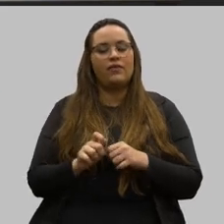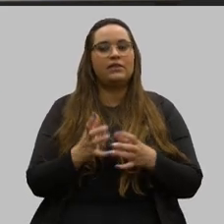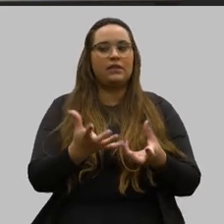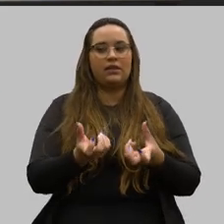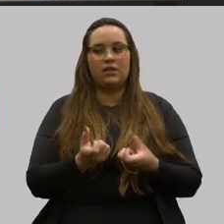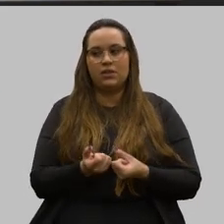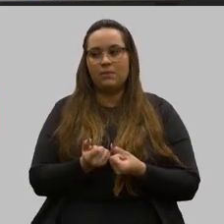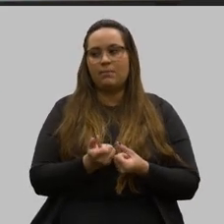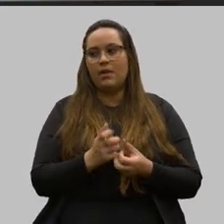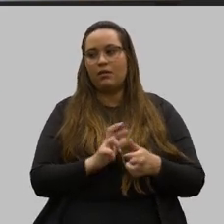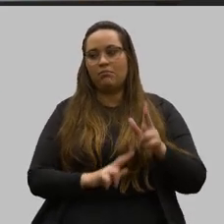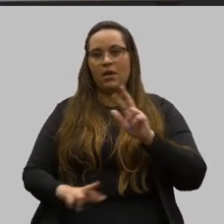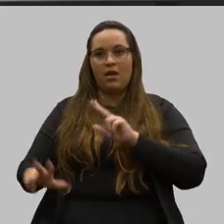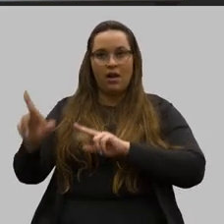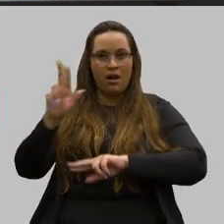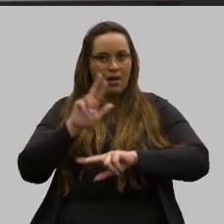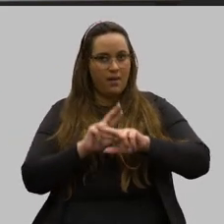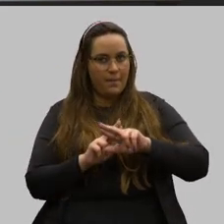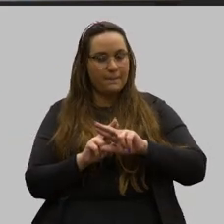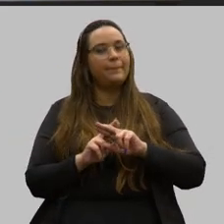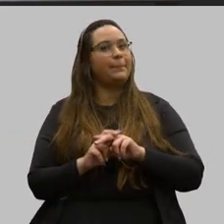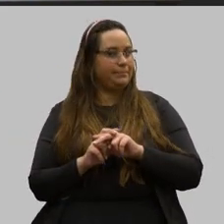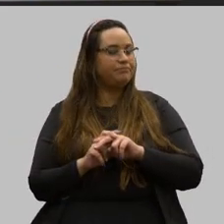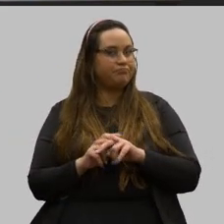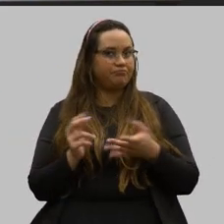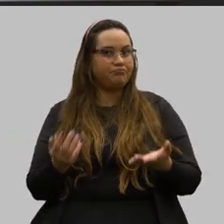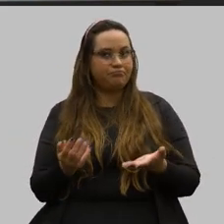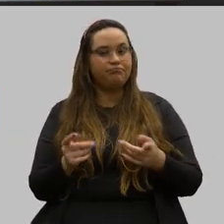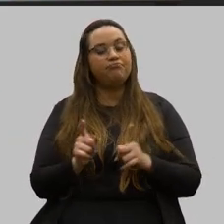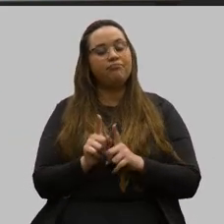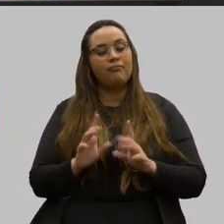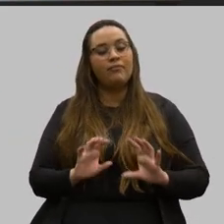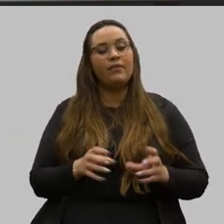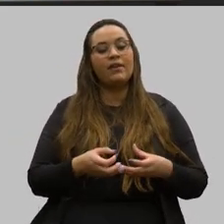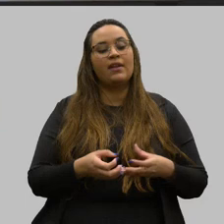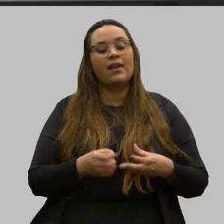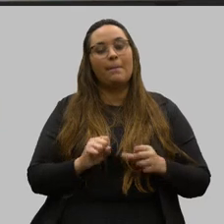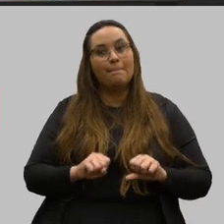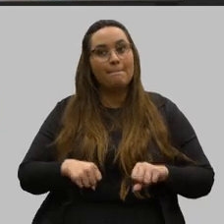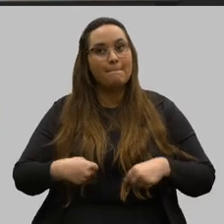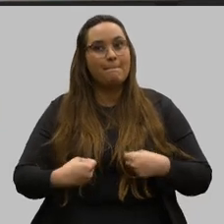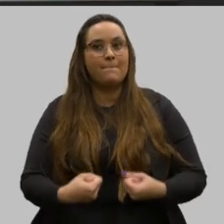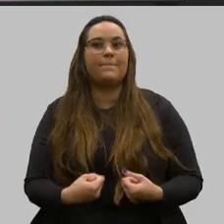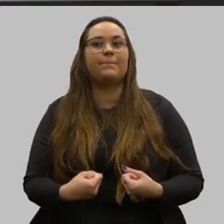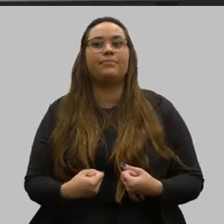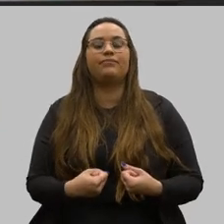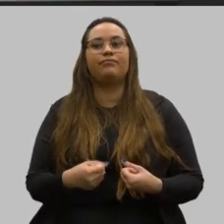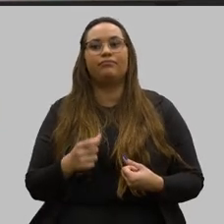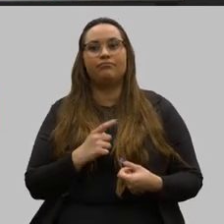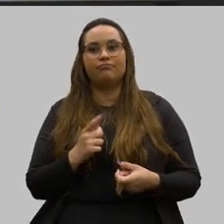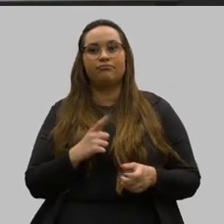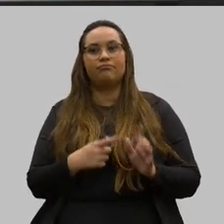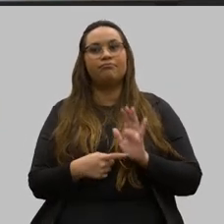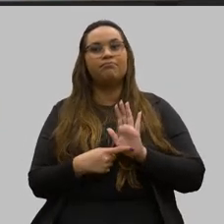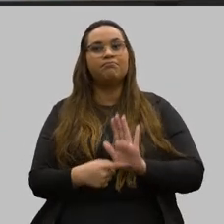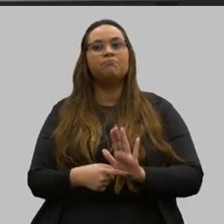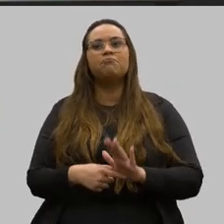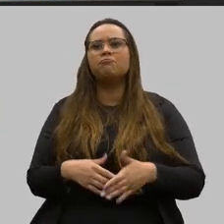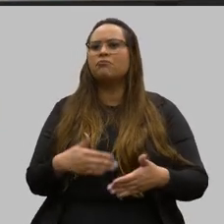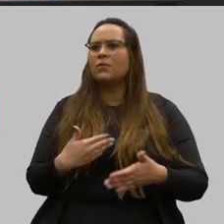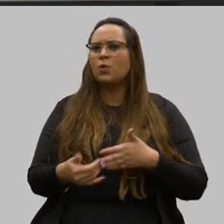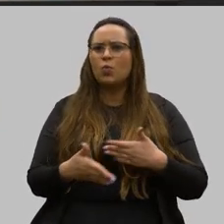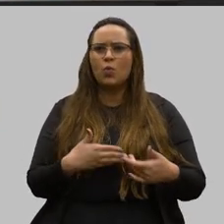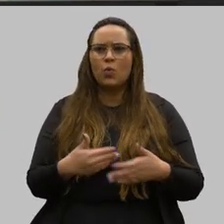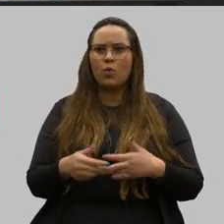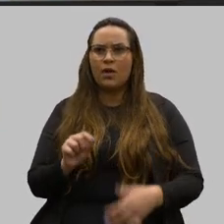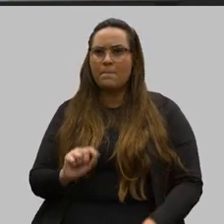diversas localidades como como a gente fala vamos são equipes de Força Tarefa eles vão para atuar em qualquer área